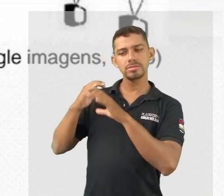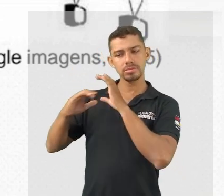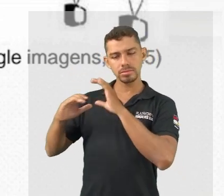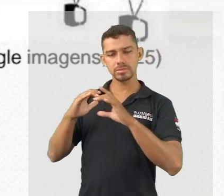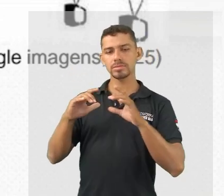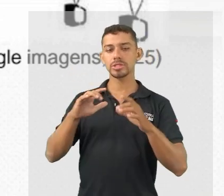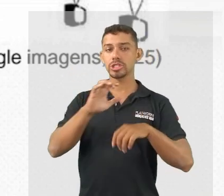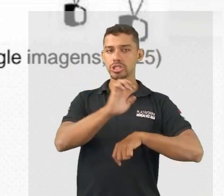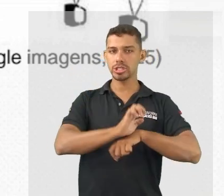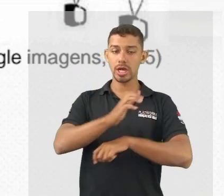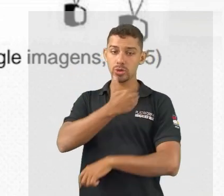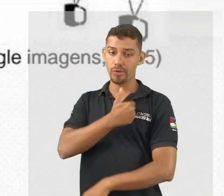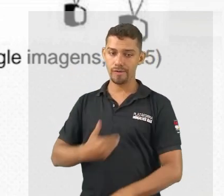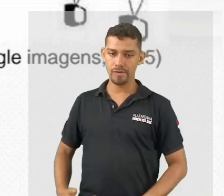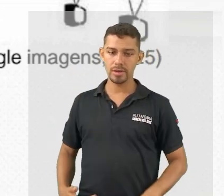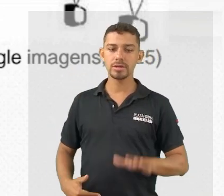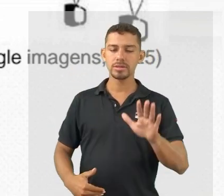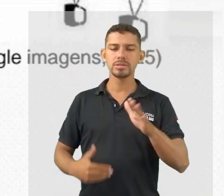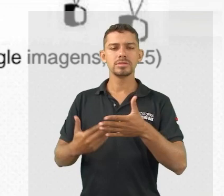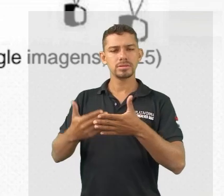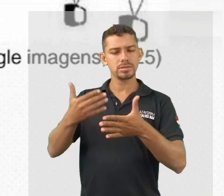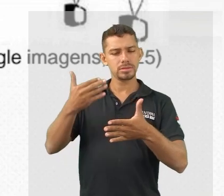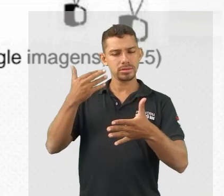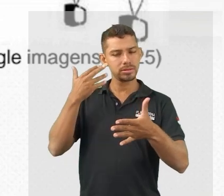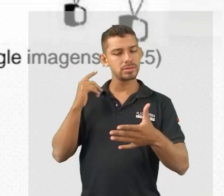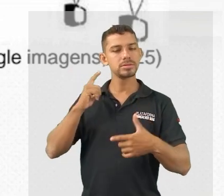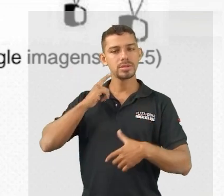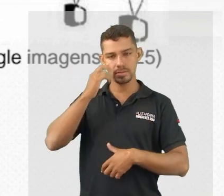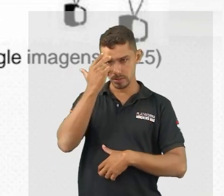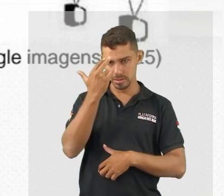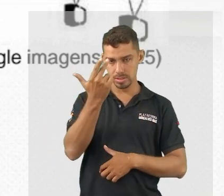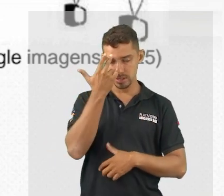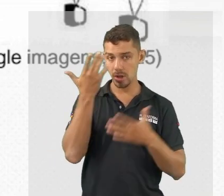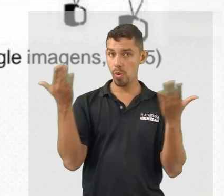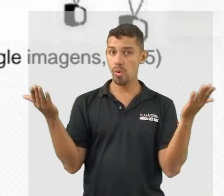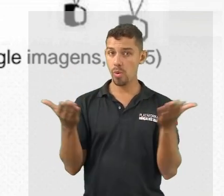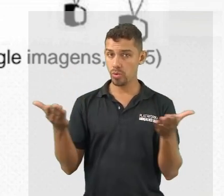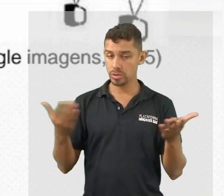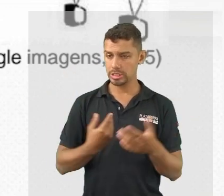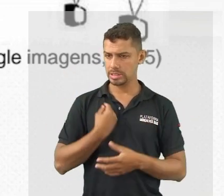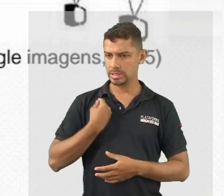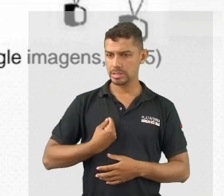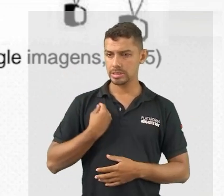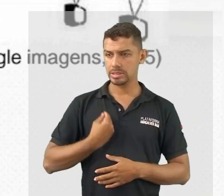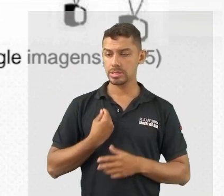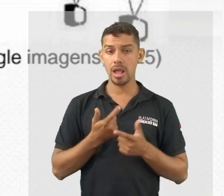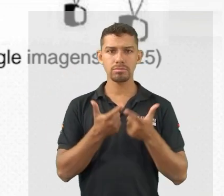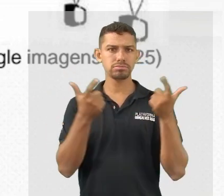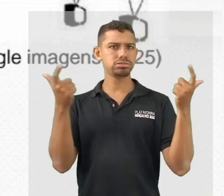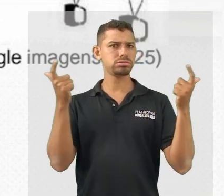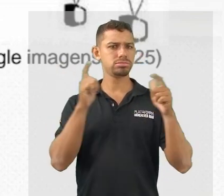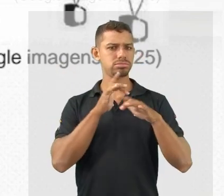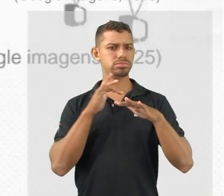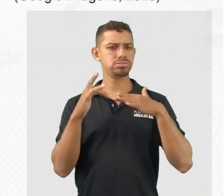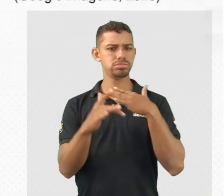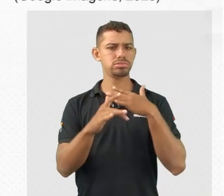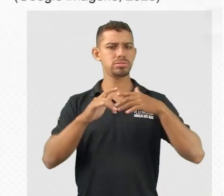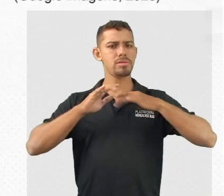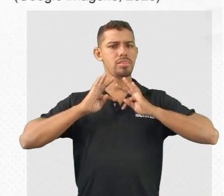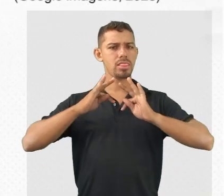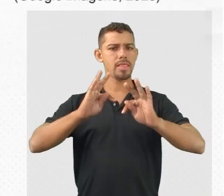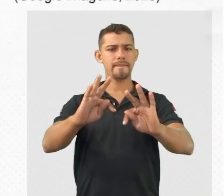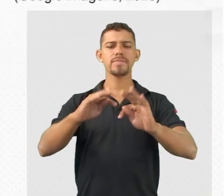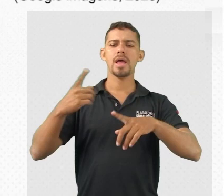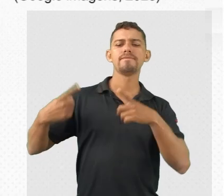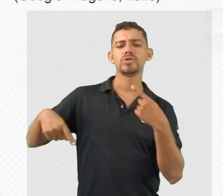governo, a gente tem que entender que isso tem uma história. Hoje, a gente está vivendo esse boom das redes sociais e a forma como a política